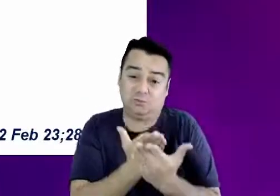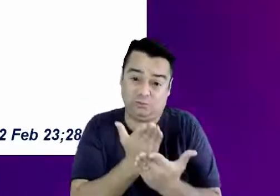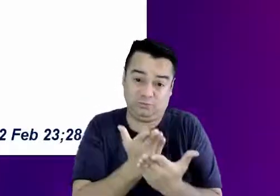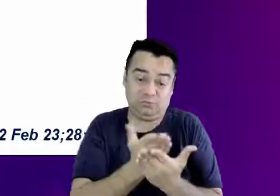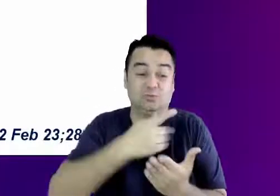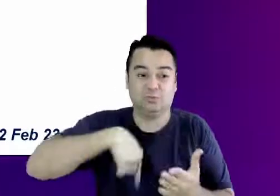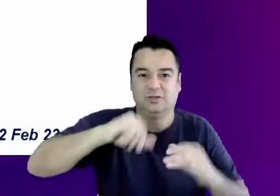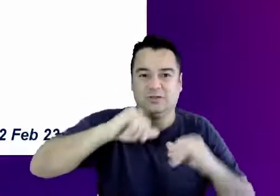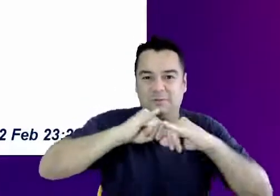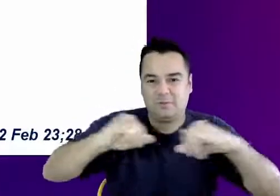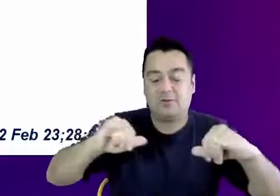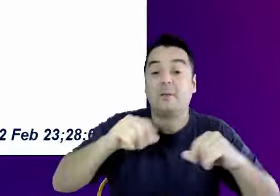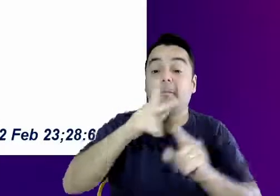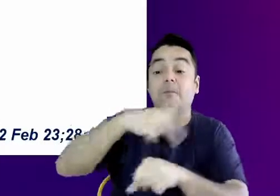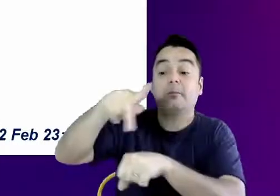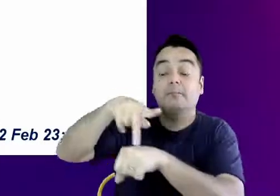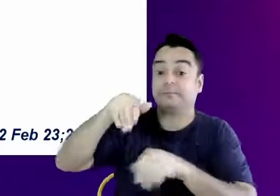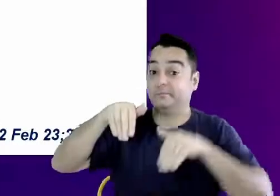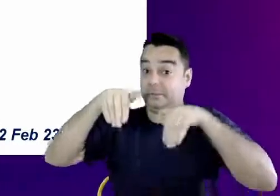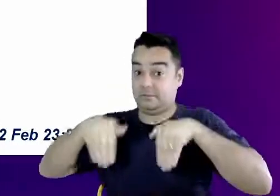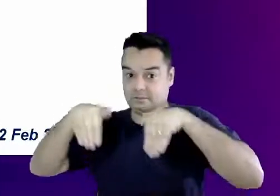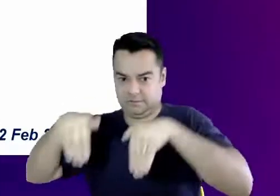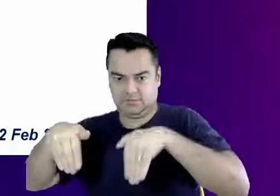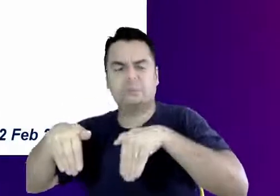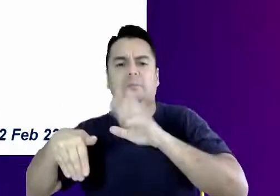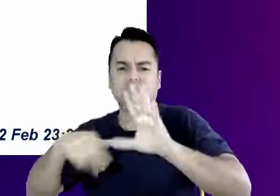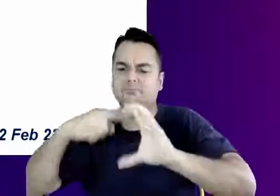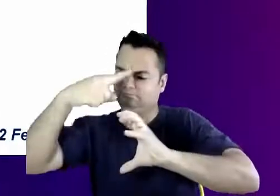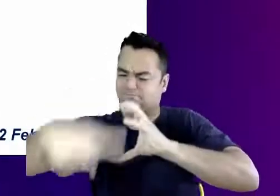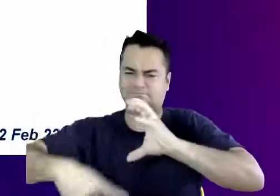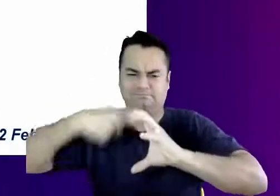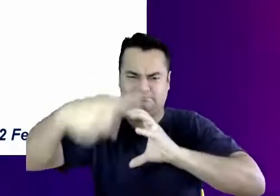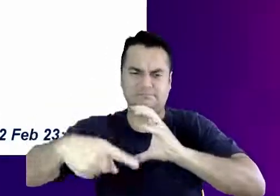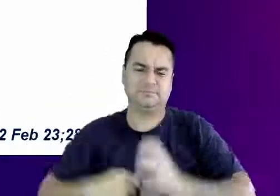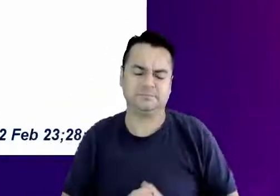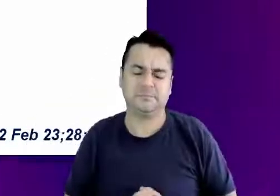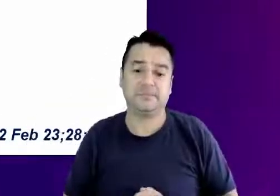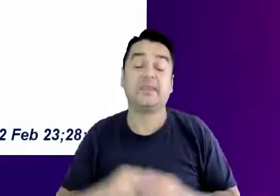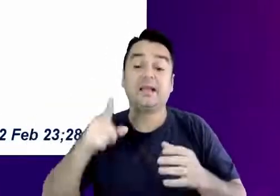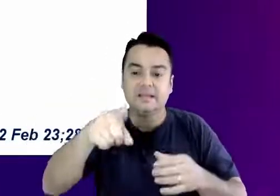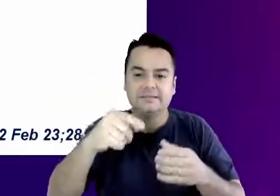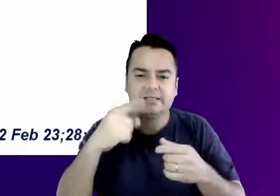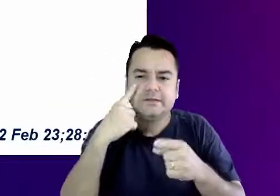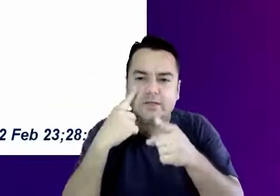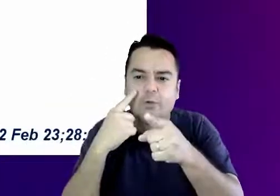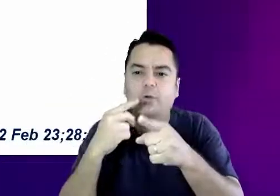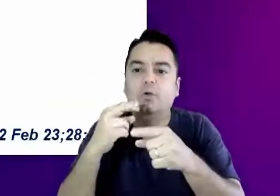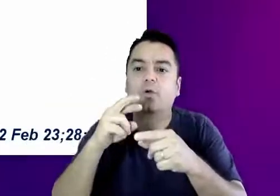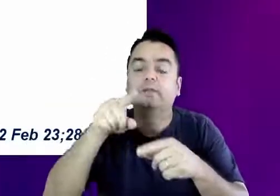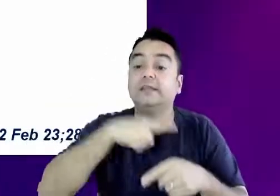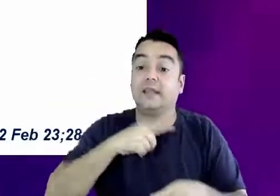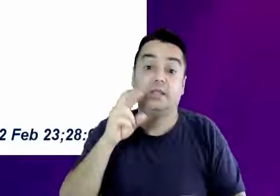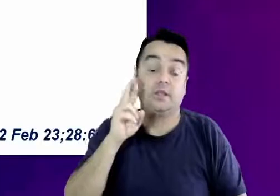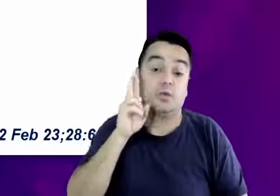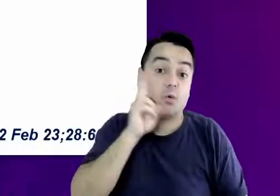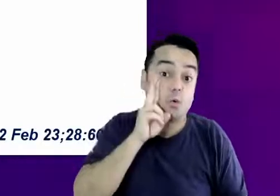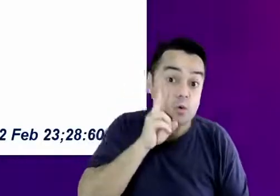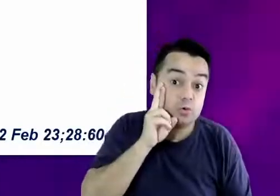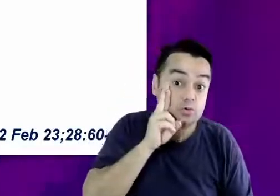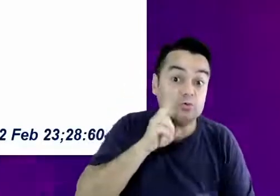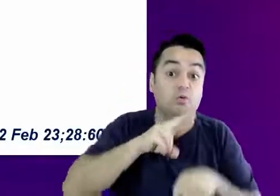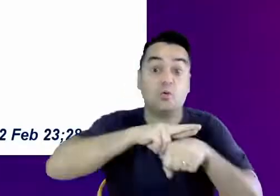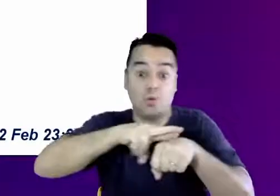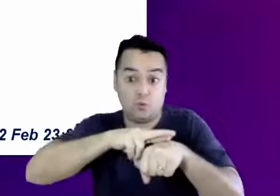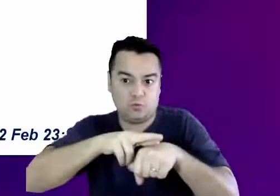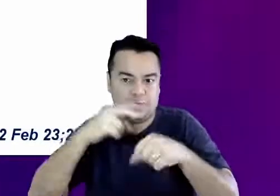é a realidade no mundo todo. Essa linha em roxo e essa linha em cor-de-rosa são pré-eclâmpsia pré-termo